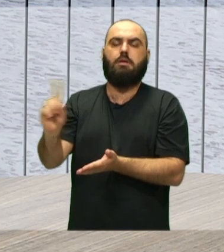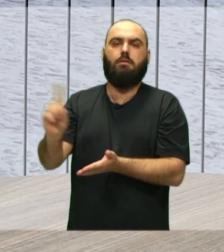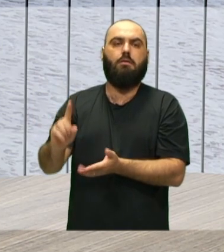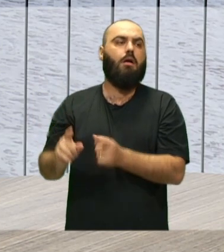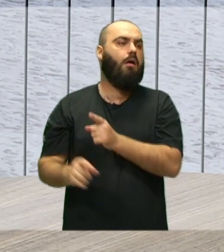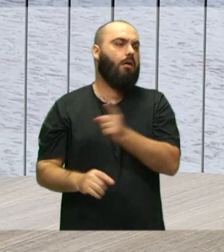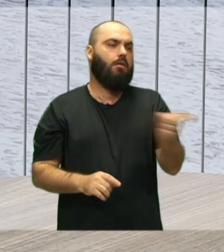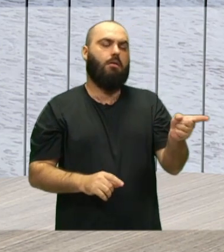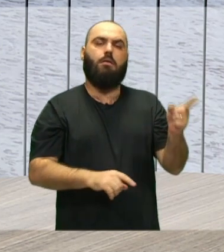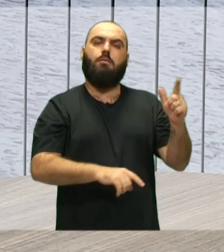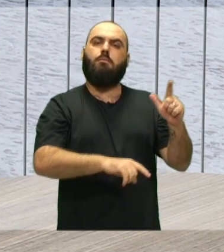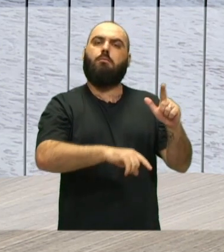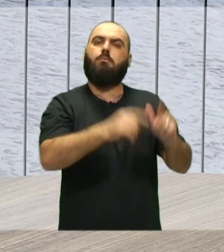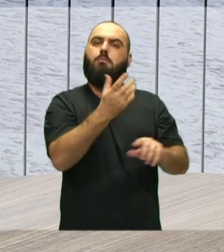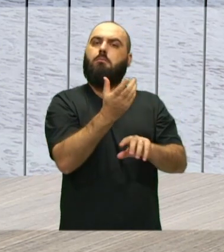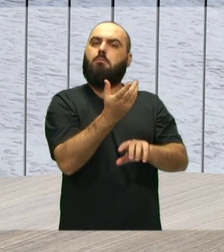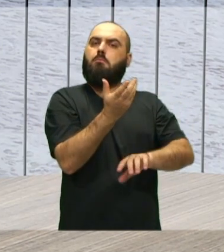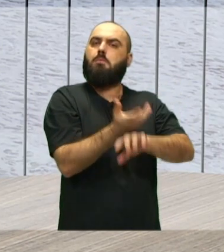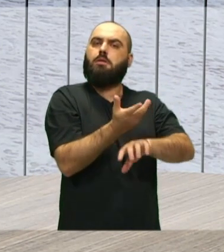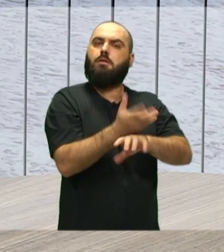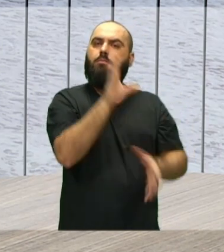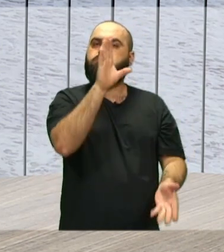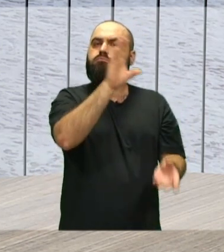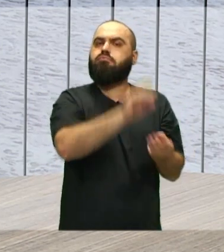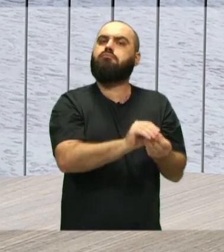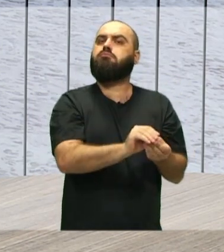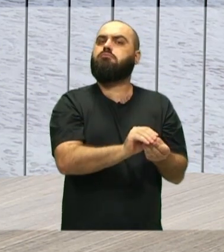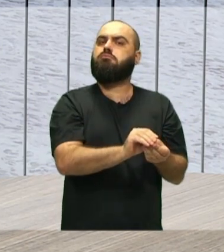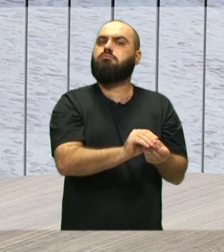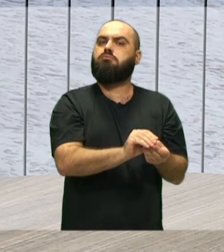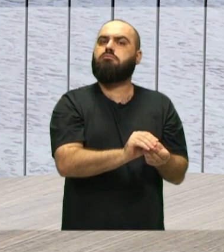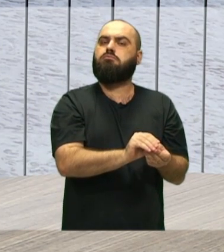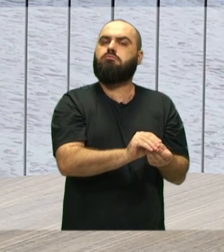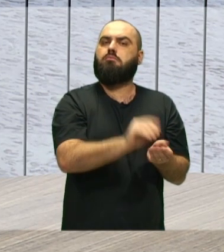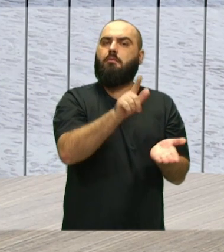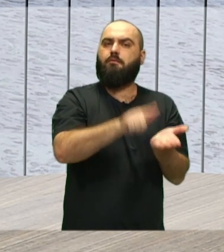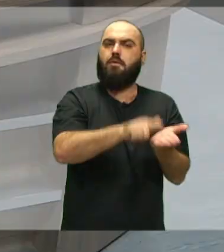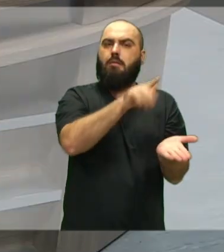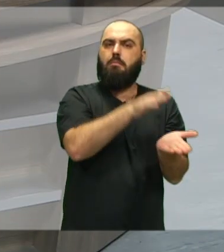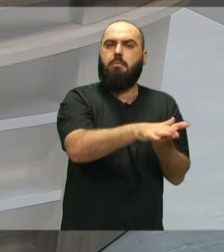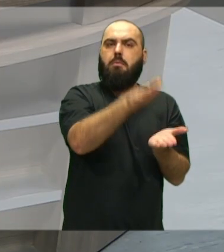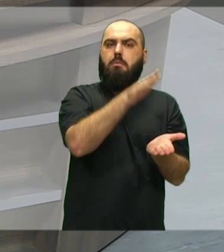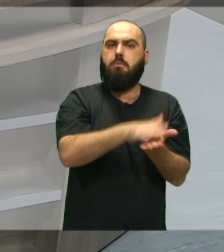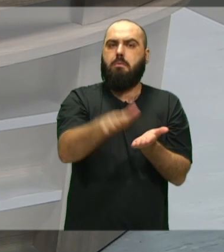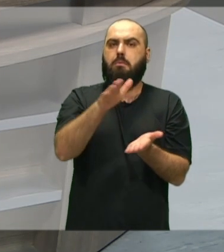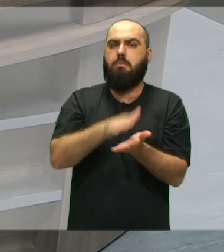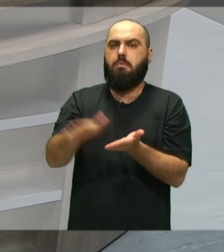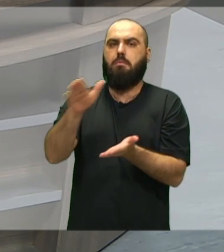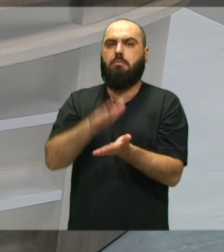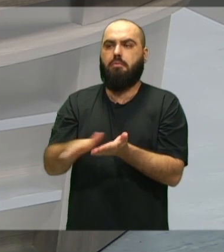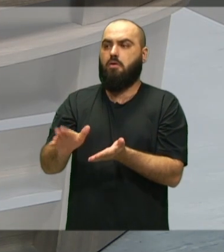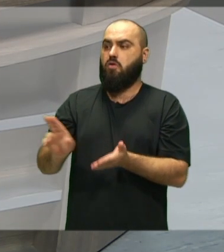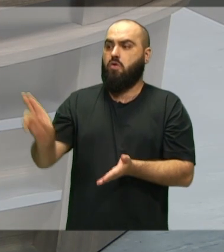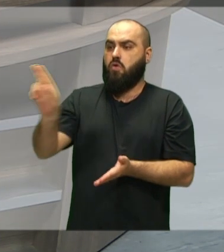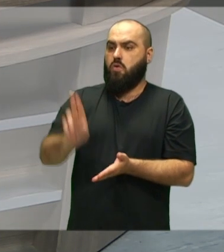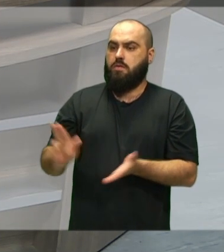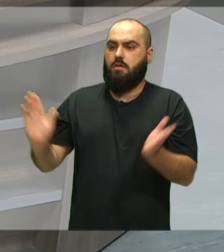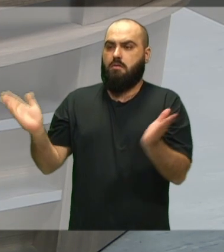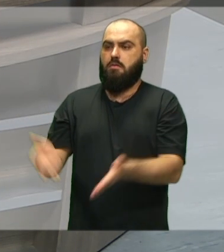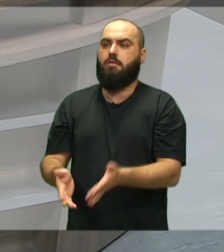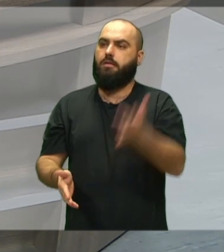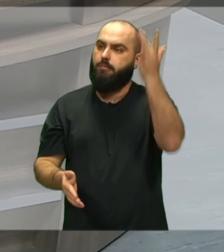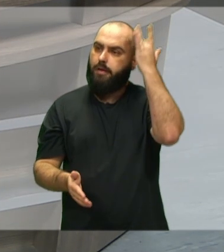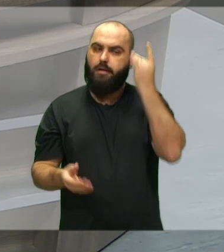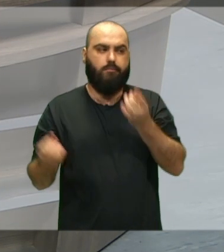material consolidado, agrupado, que sabe como é que é? Quando a gente imprime folhas soltas assim, usa hoje e joga fora amanhã. Quando está no